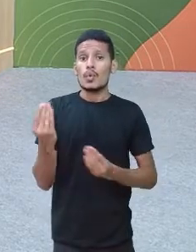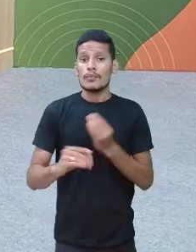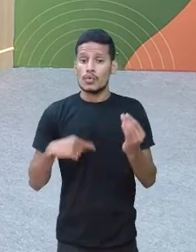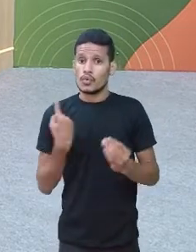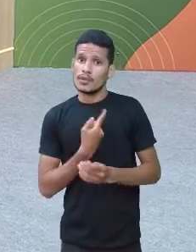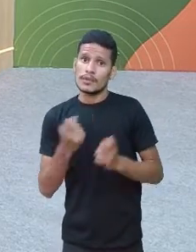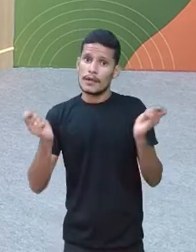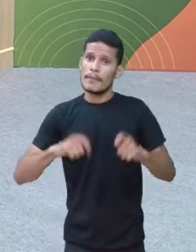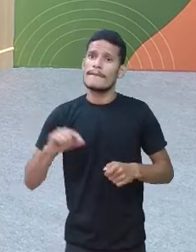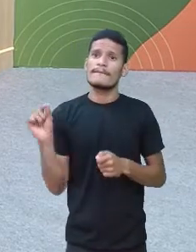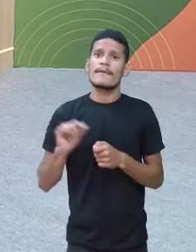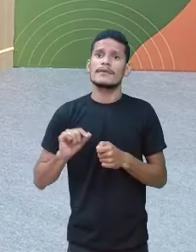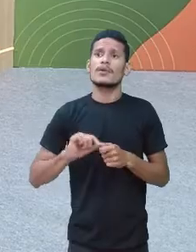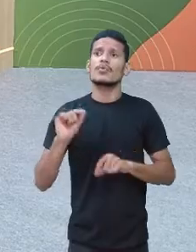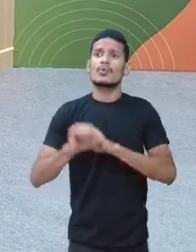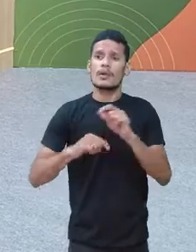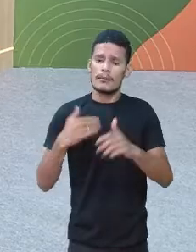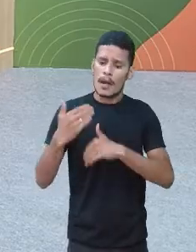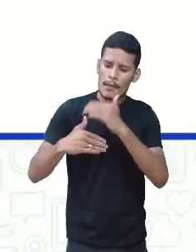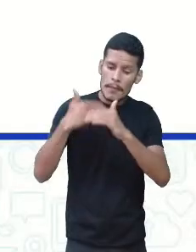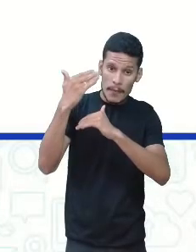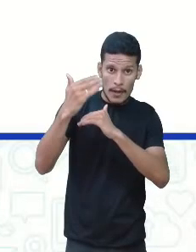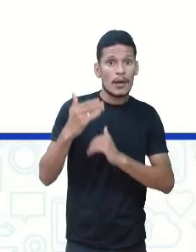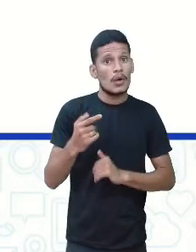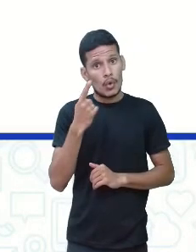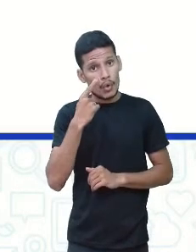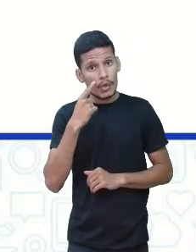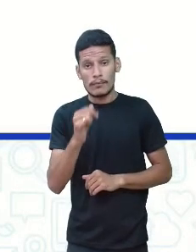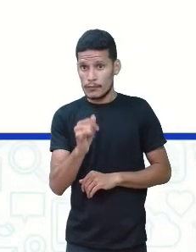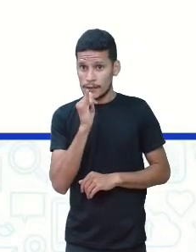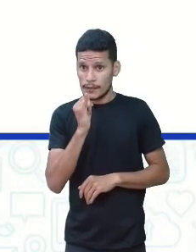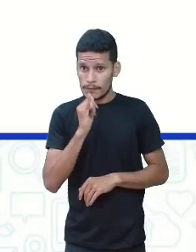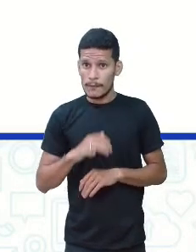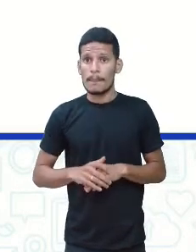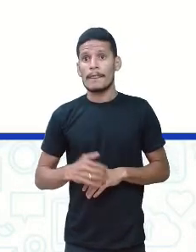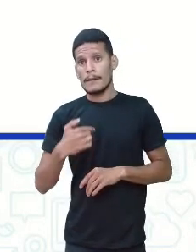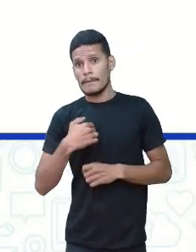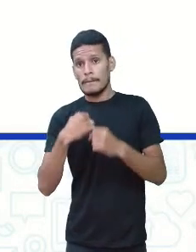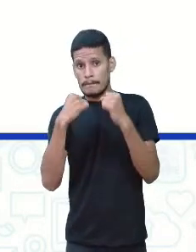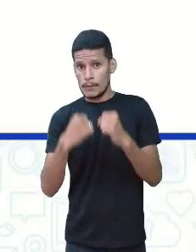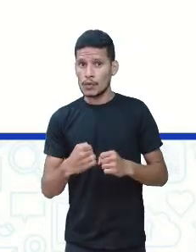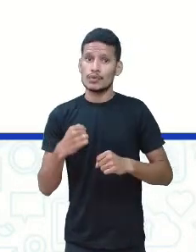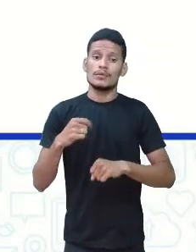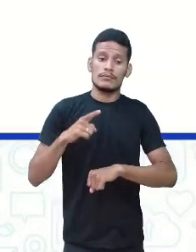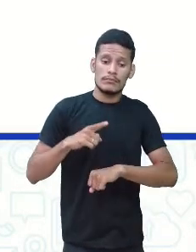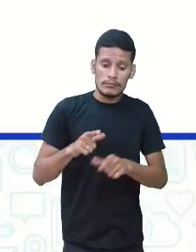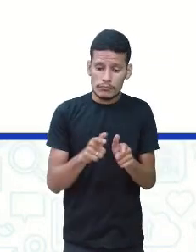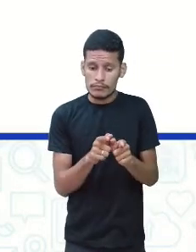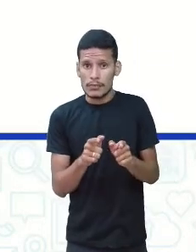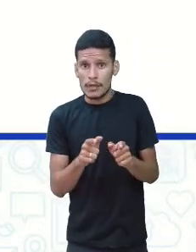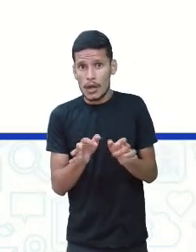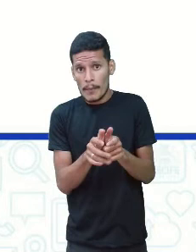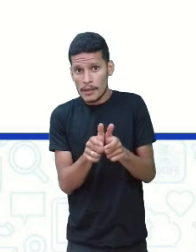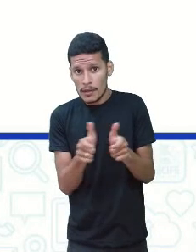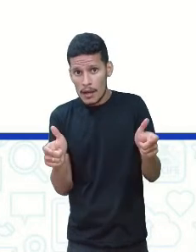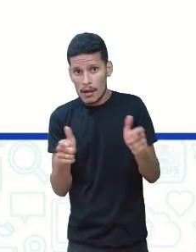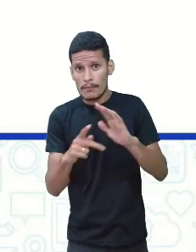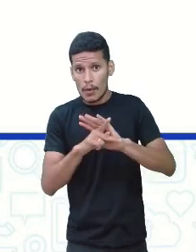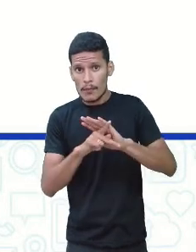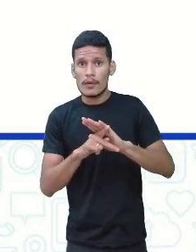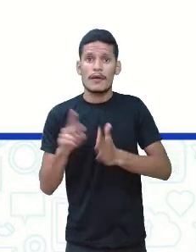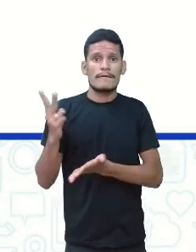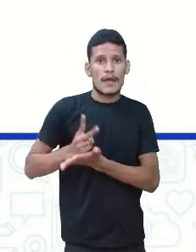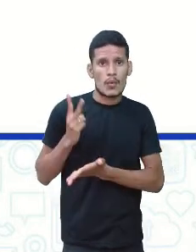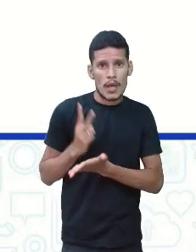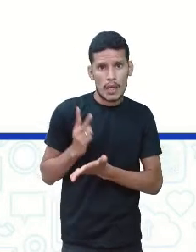podemos fazer essa progressão, né? Então, por exemplo, eu posso aumentar a frequência, né? Heleno e Revoredo